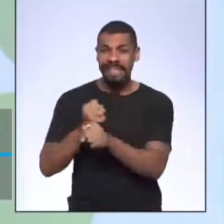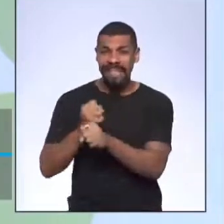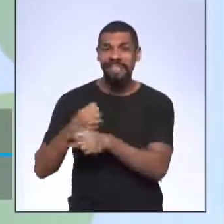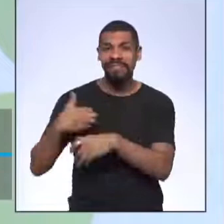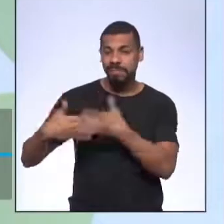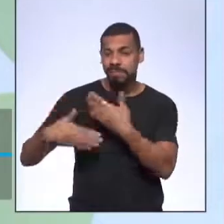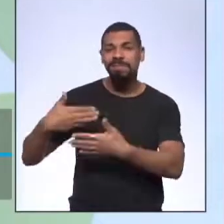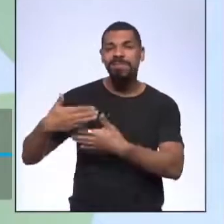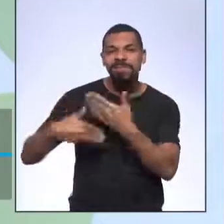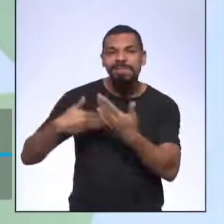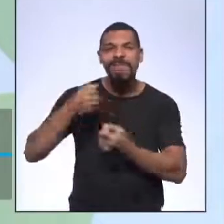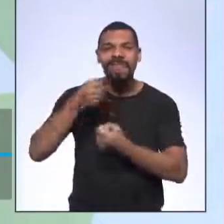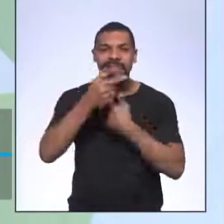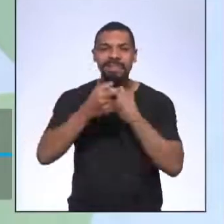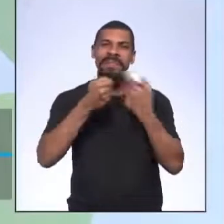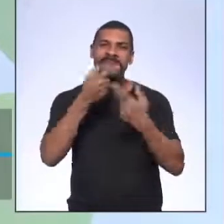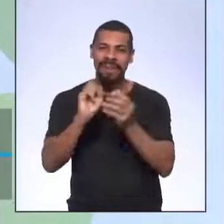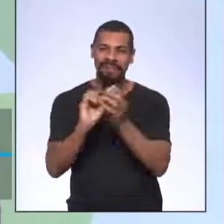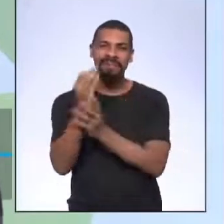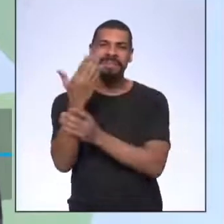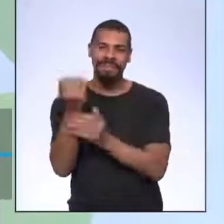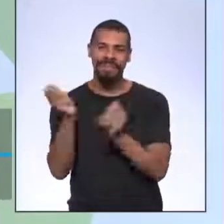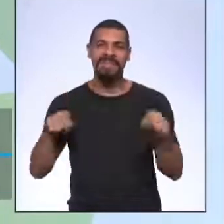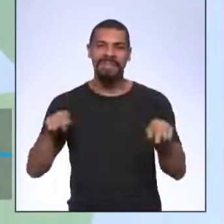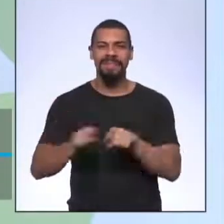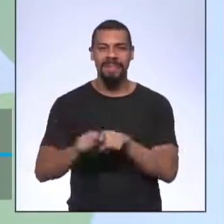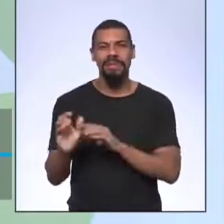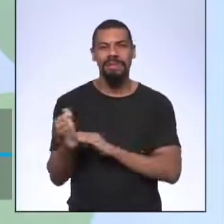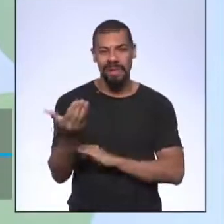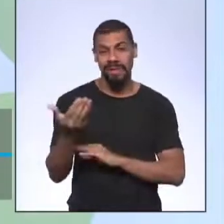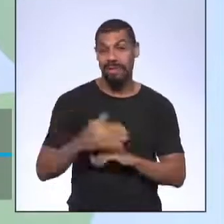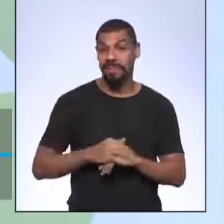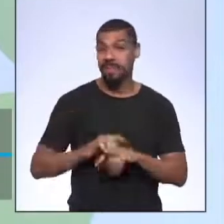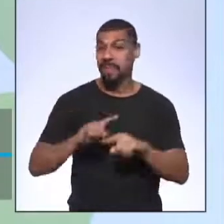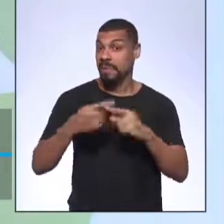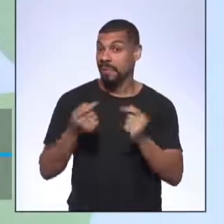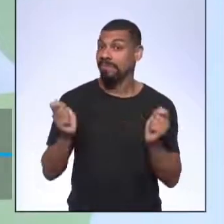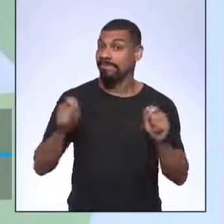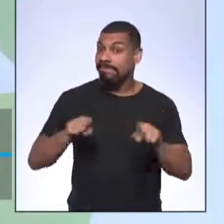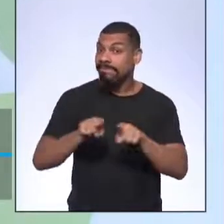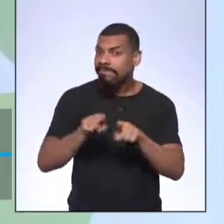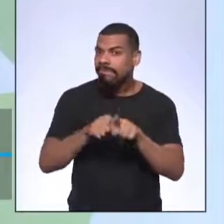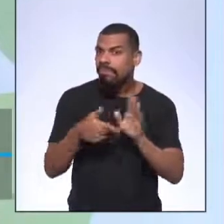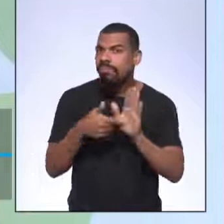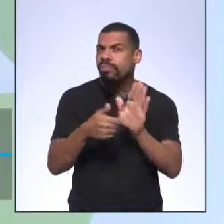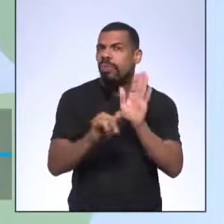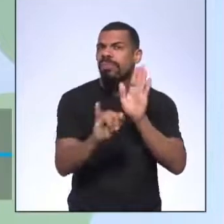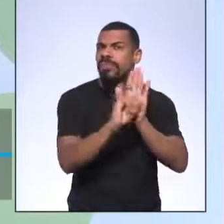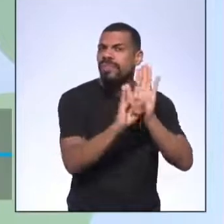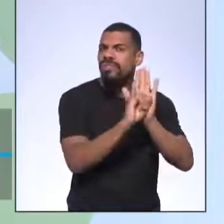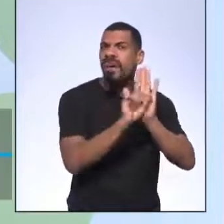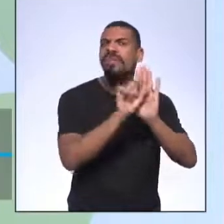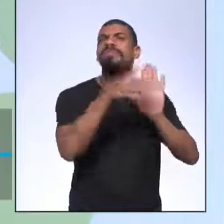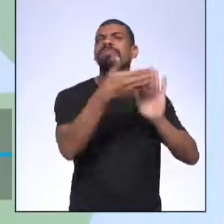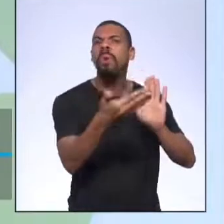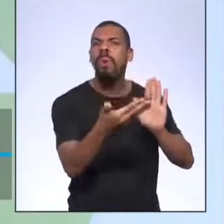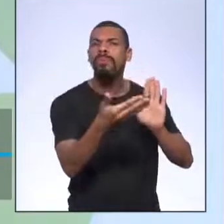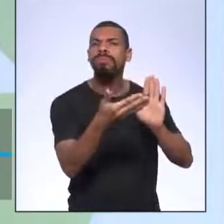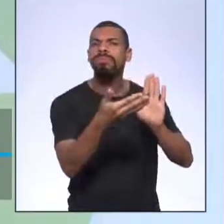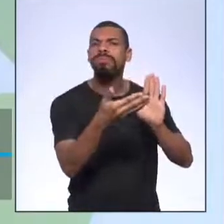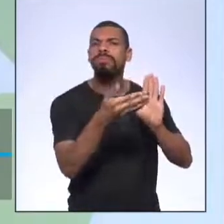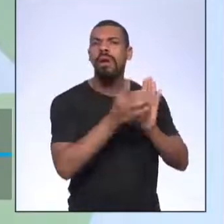quadrilhas ficam mais divertidas e mais criativas também tá mais importante é mostrar a questão da identidade ou seja a